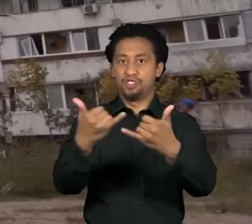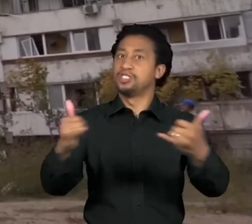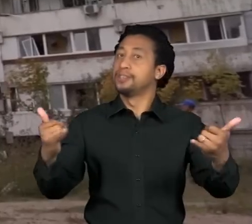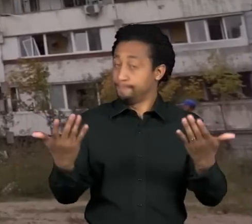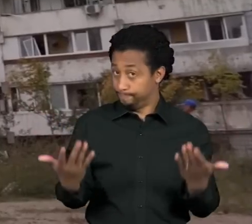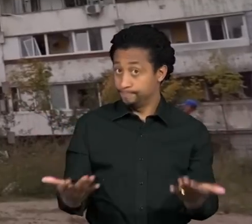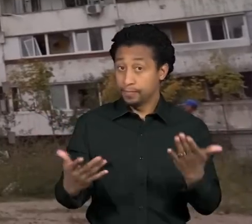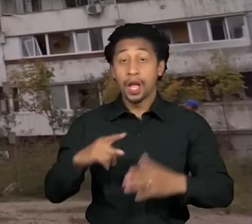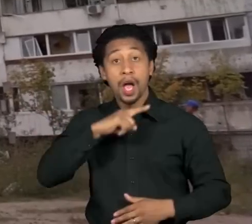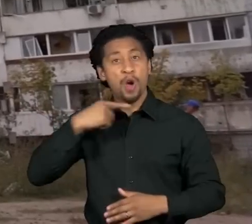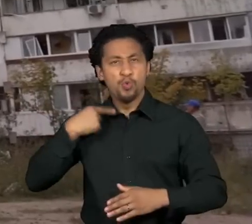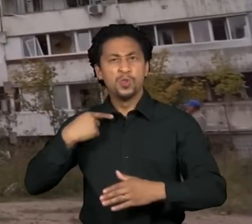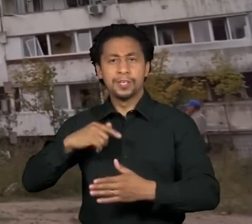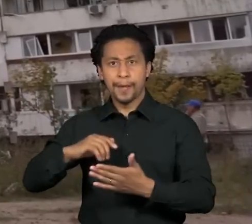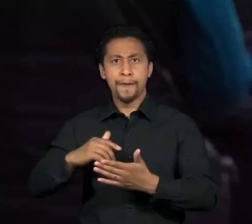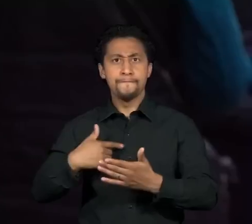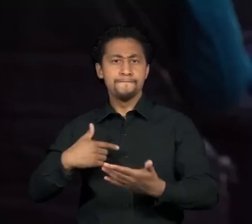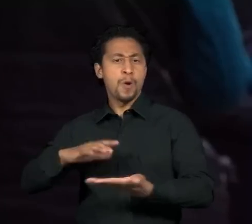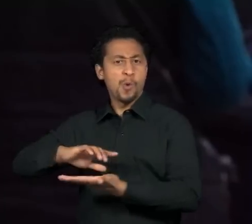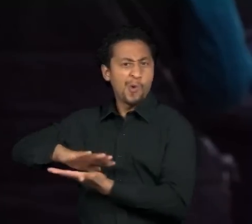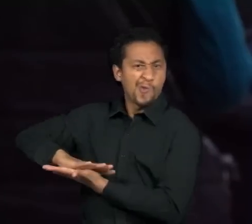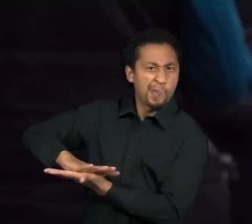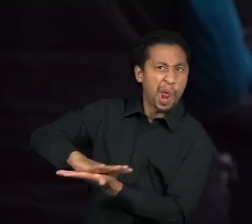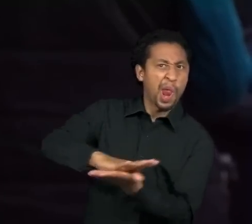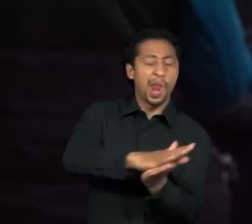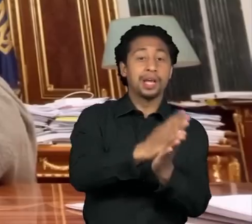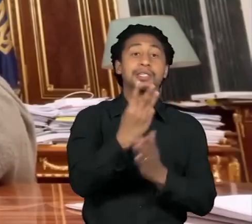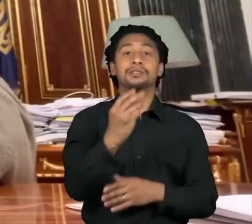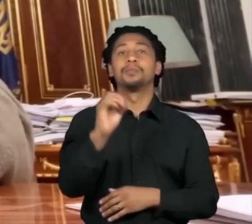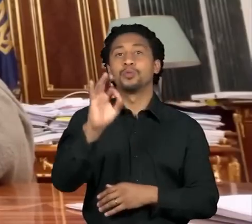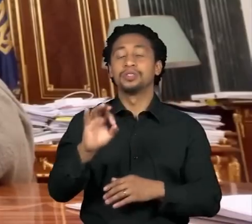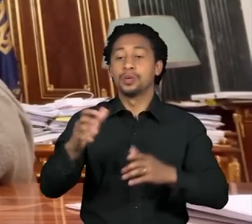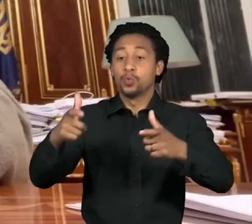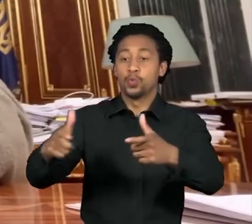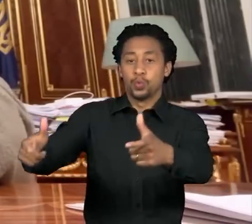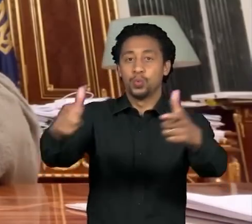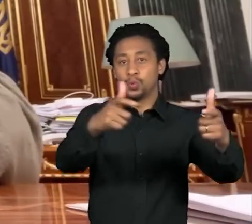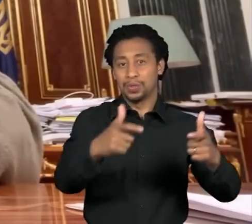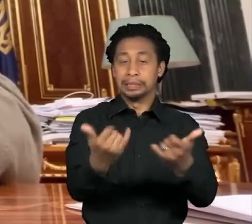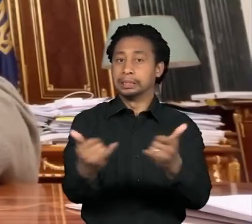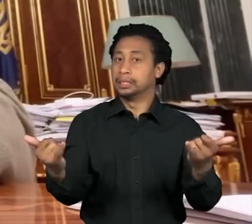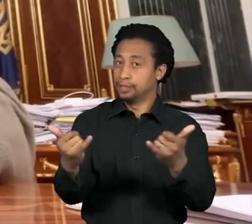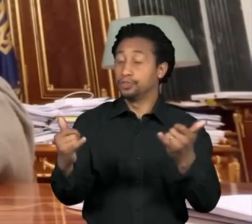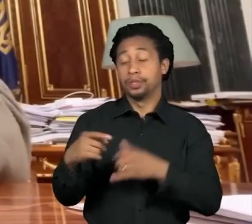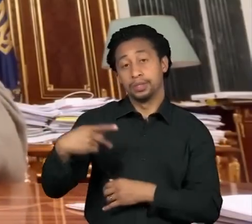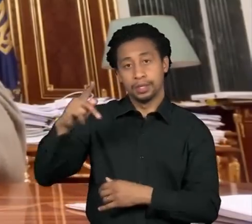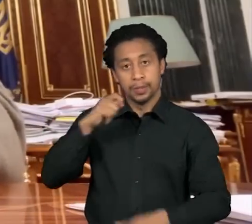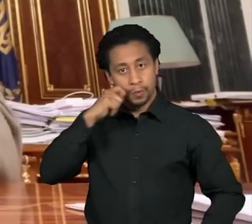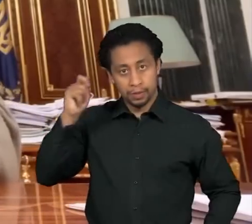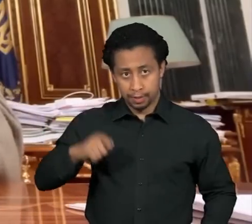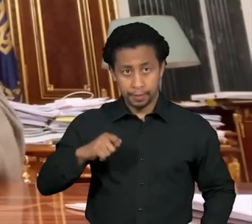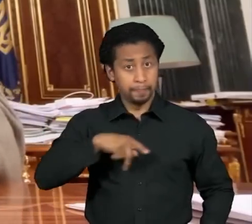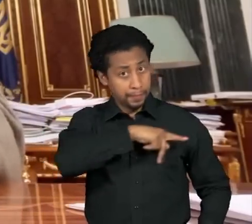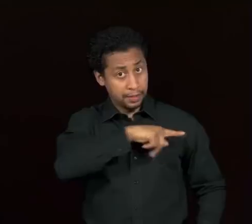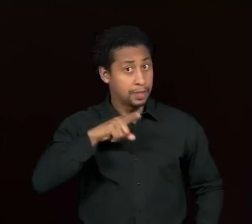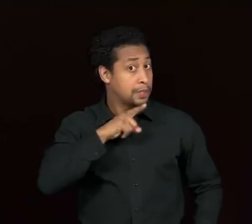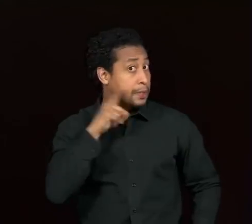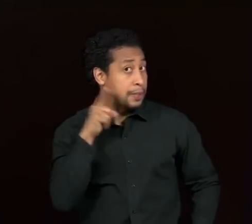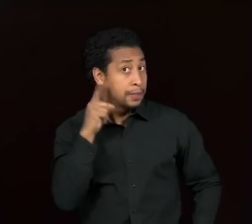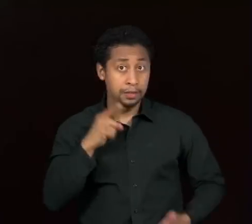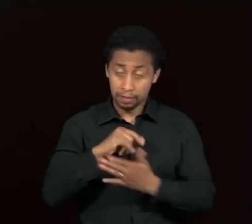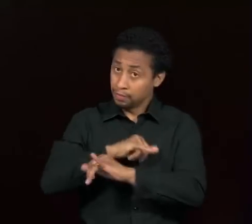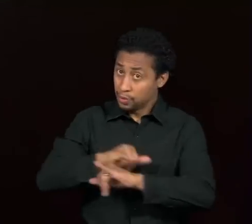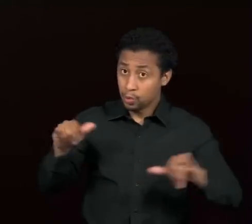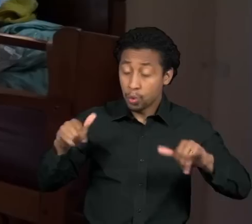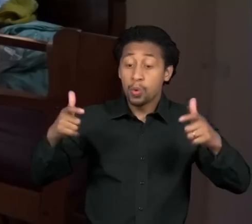uma semana 30% das estações de energia da Ucrânia. O presidente Volodymyr Zelensky disse que o país já sofre cortes